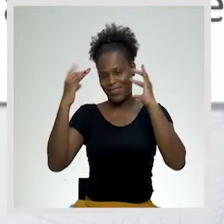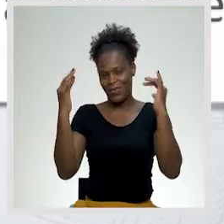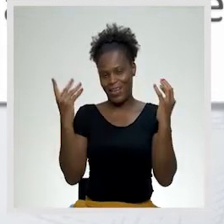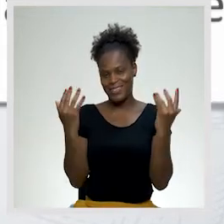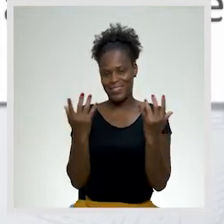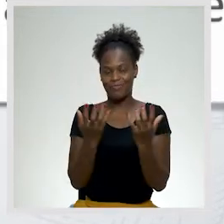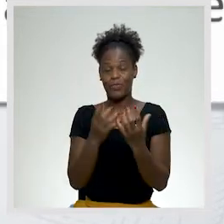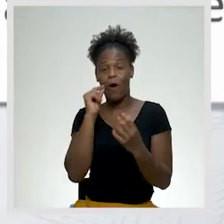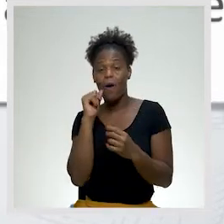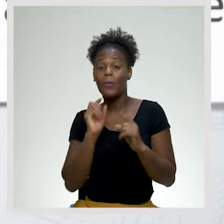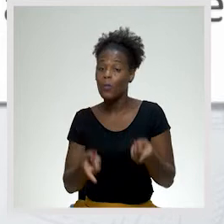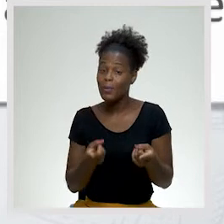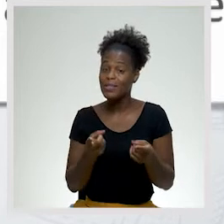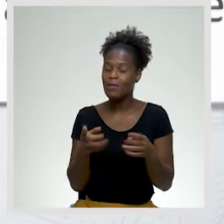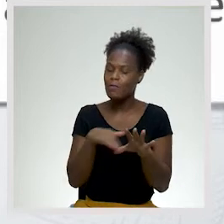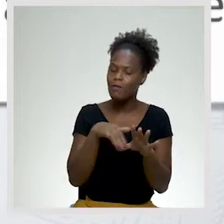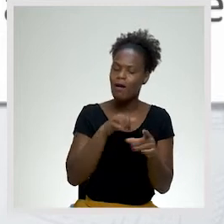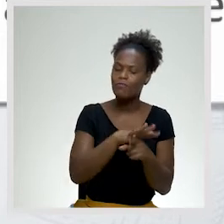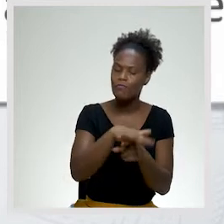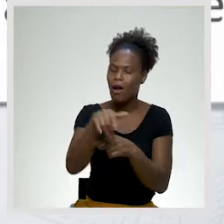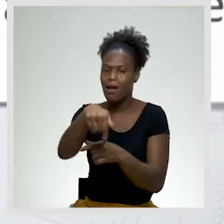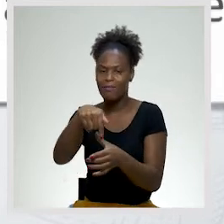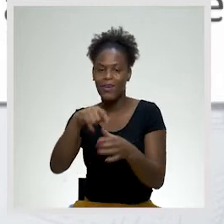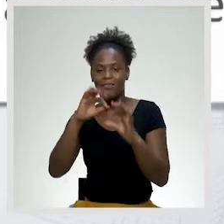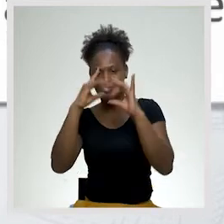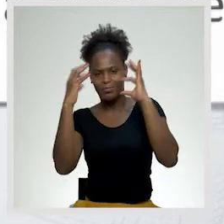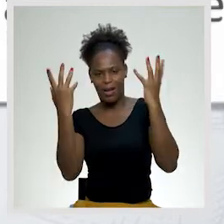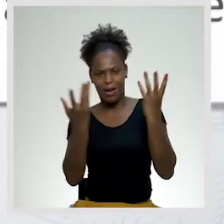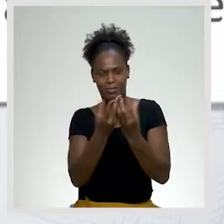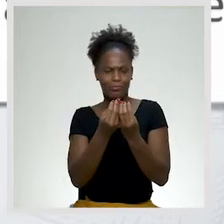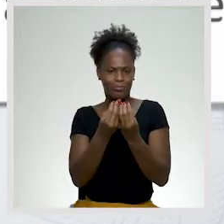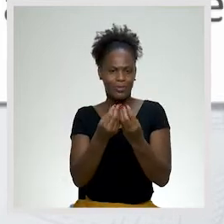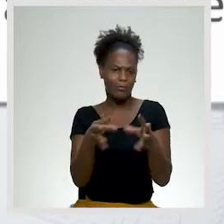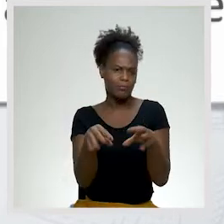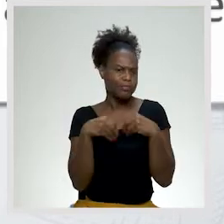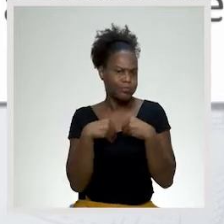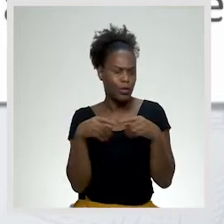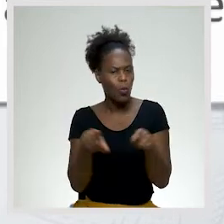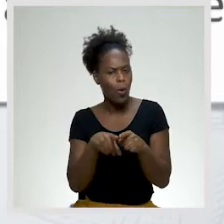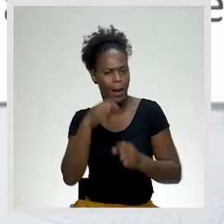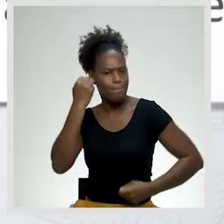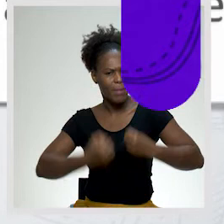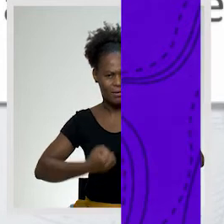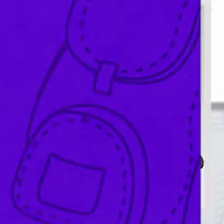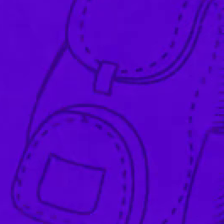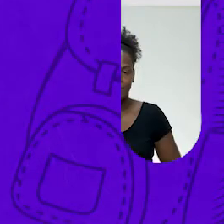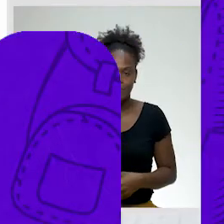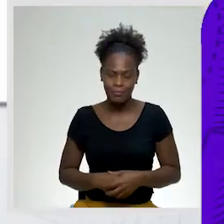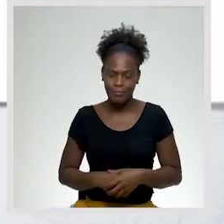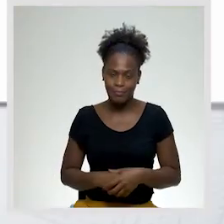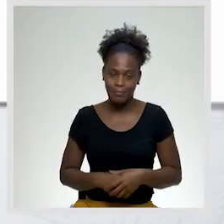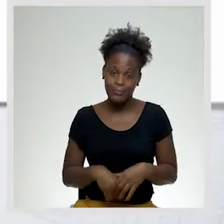O homem começa então a intervir na natureza e a dominá-la como se fosse uma máquina.